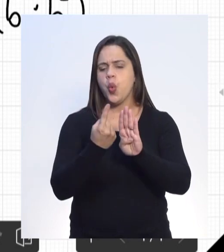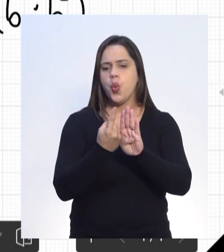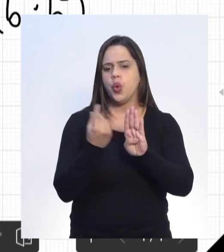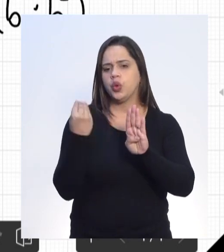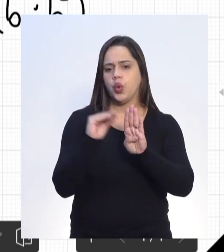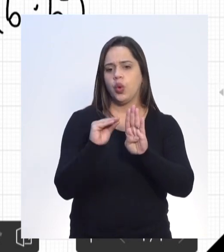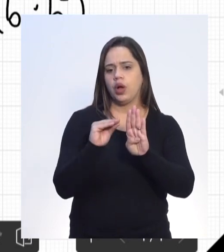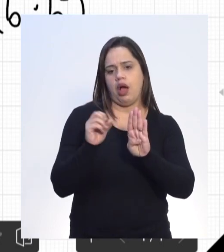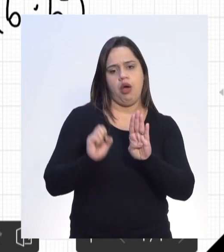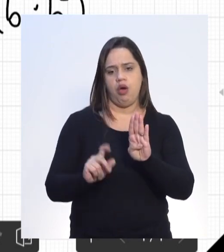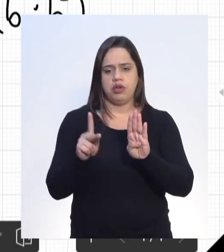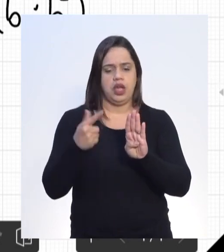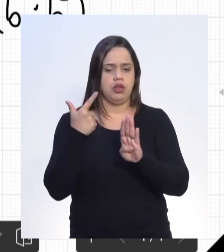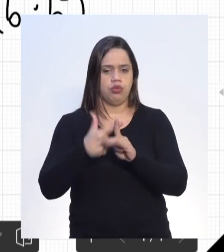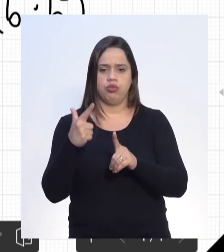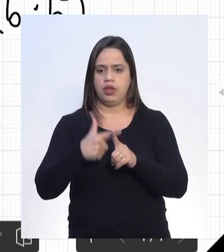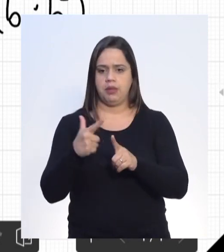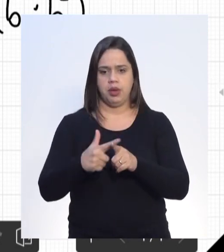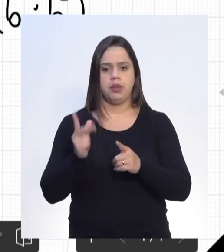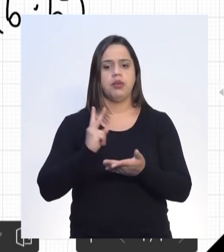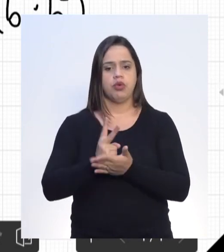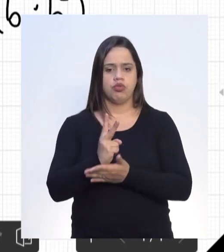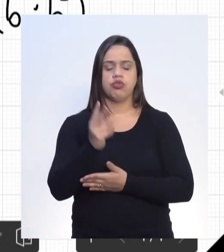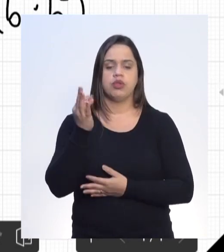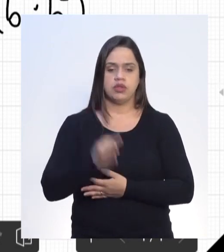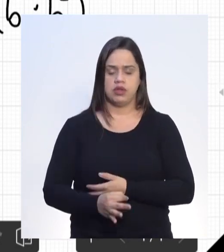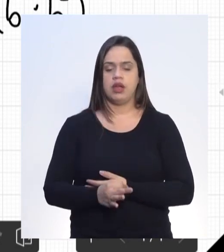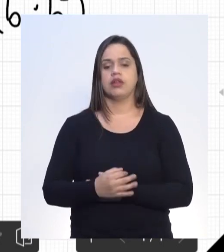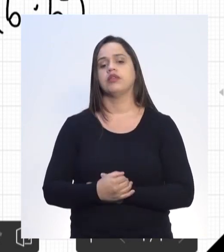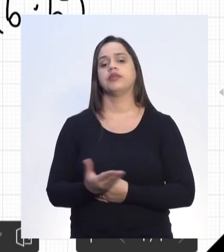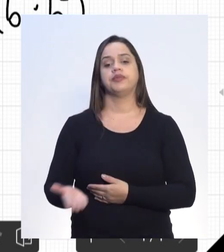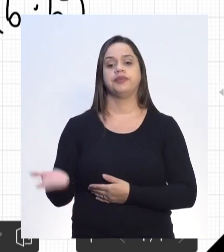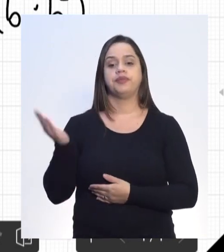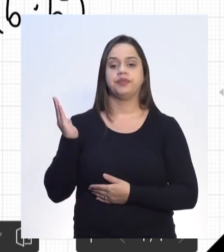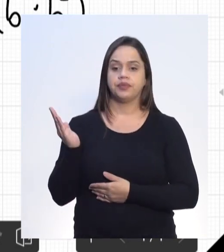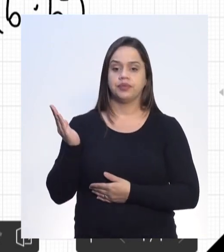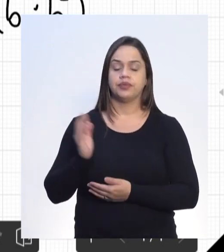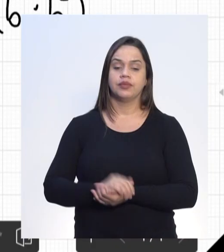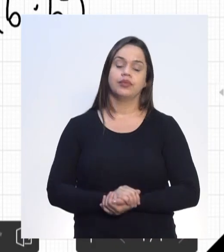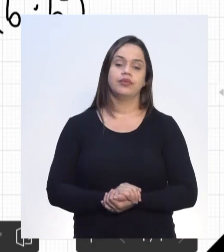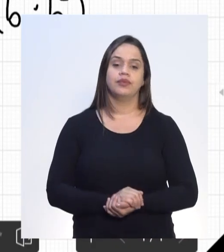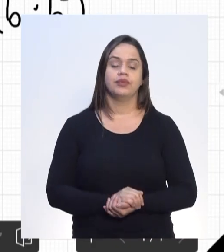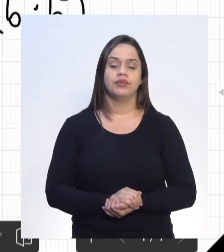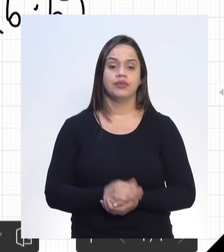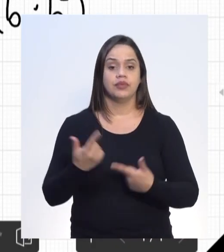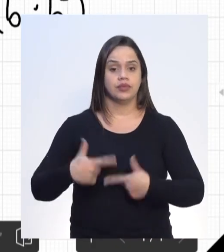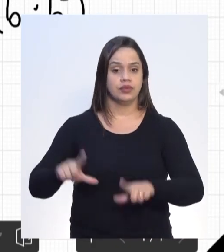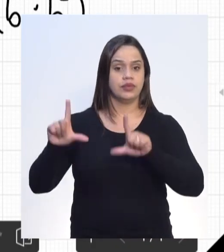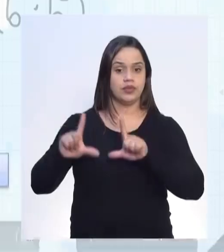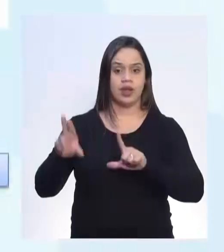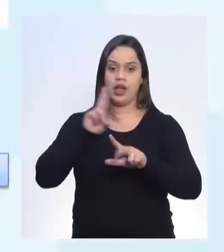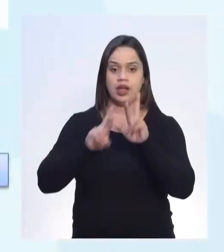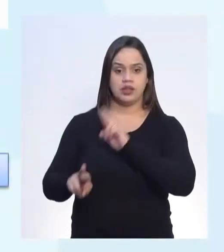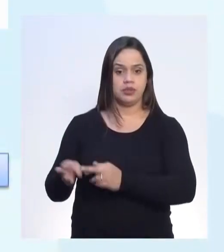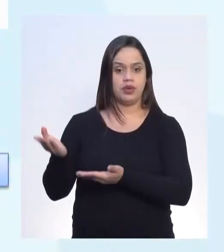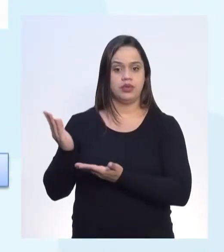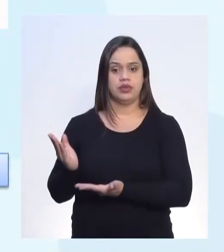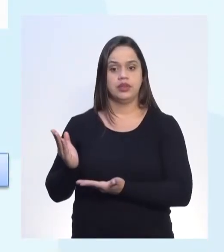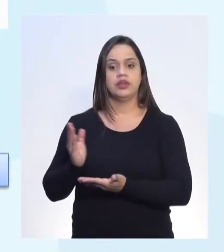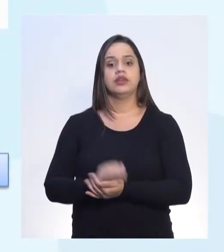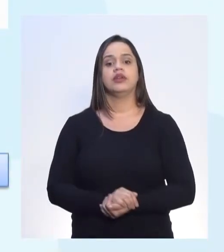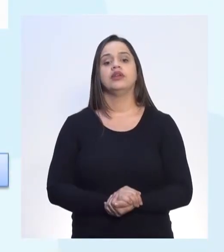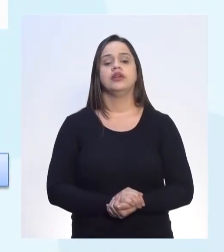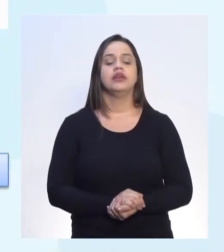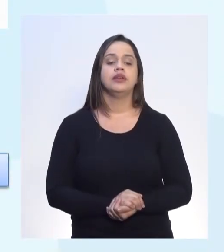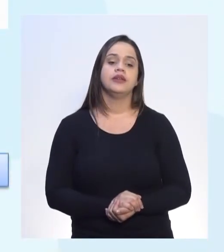Continua correto, certinho, do mesmo jeito. Está lá o resultado, vai voltar a tela com as respostas para vocês. Tá? Olha